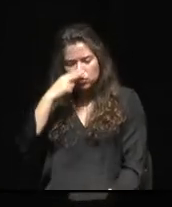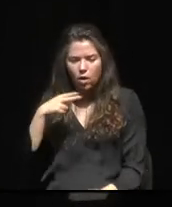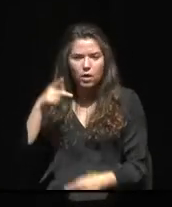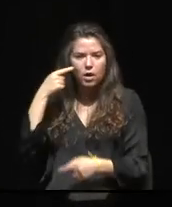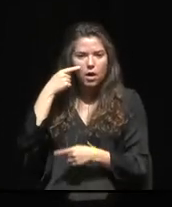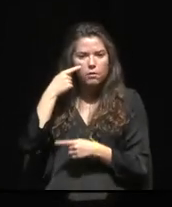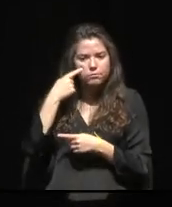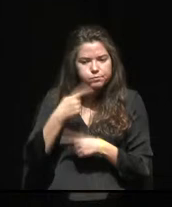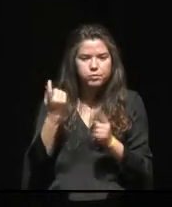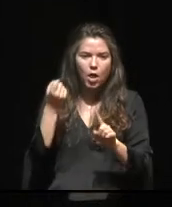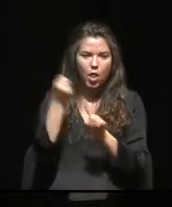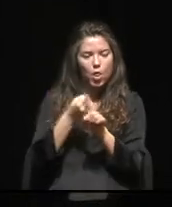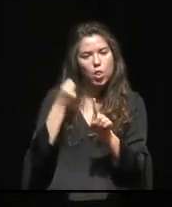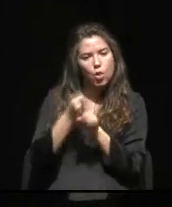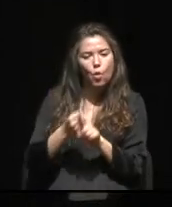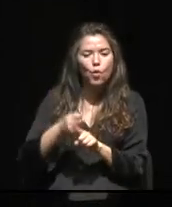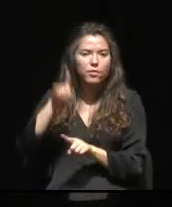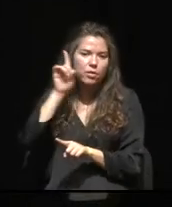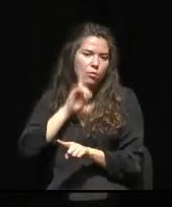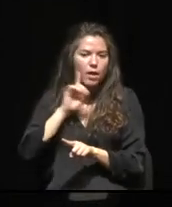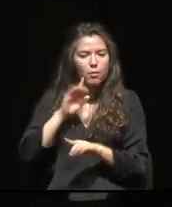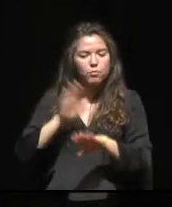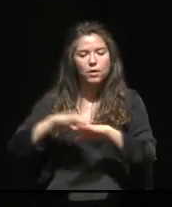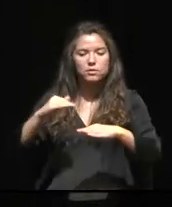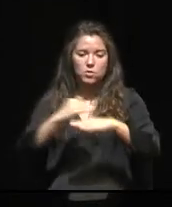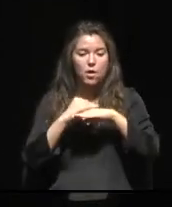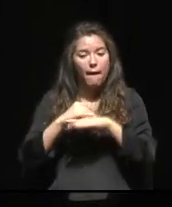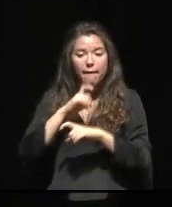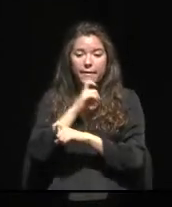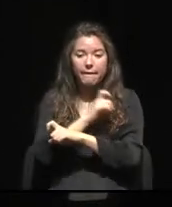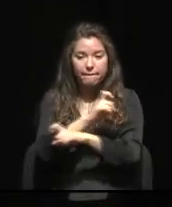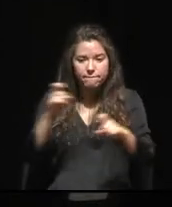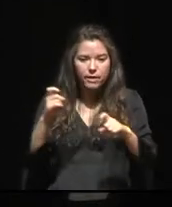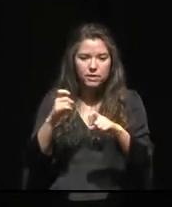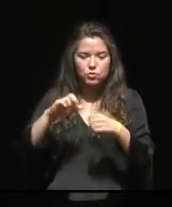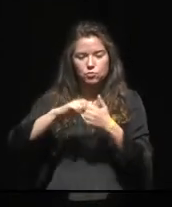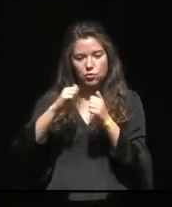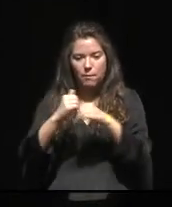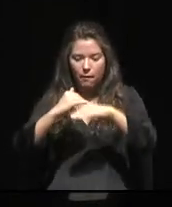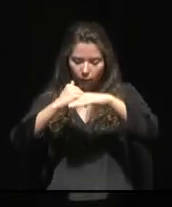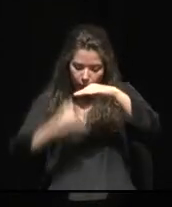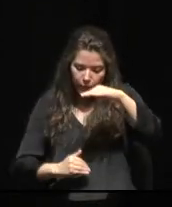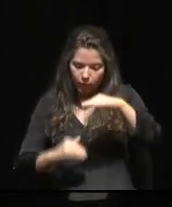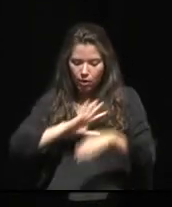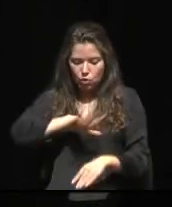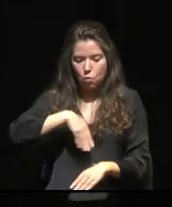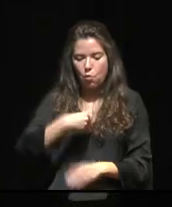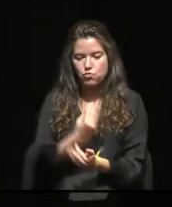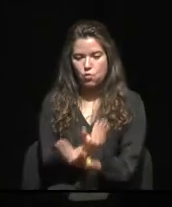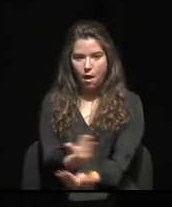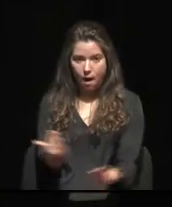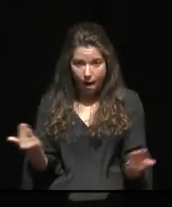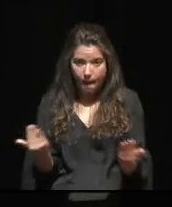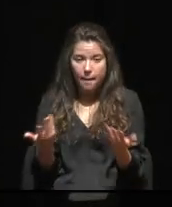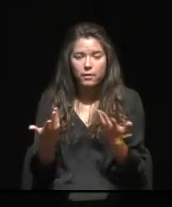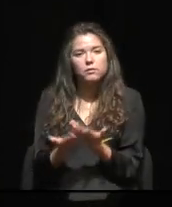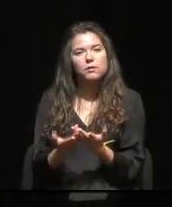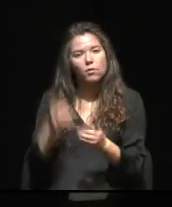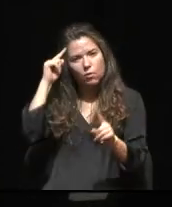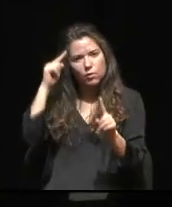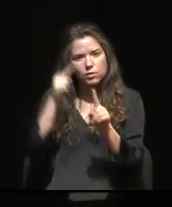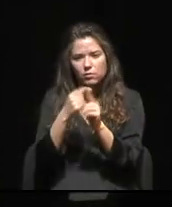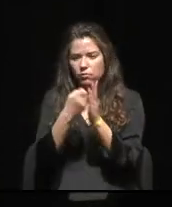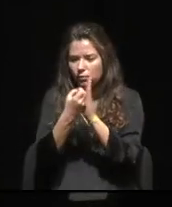luta das mulheres pela igualdade e alerta para os graves problemas de desigualdades que ainda percorrem o mundo muito dos